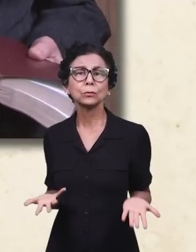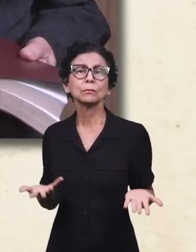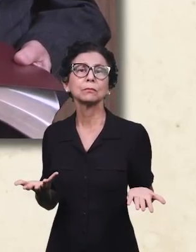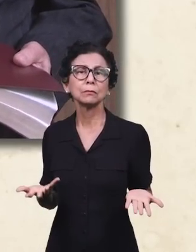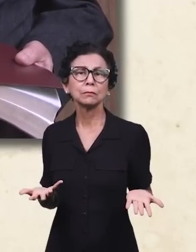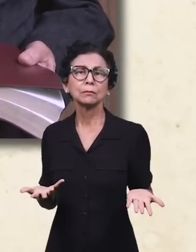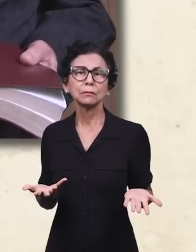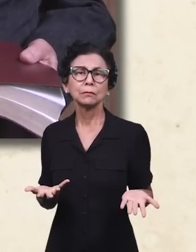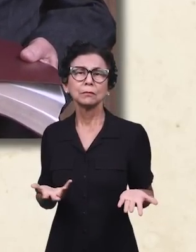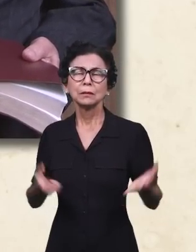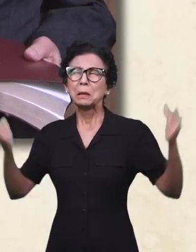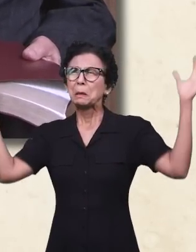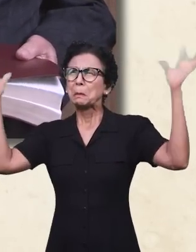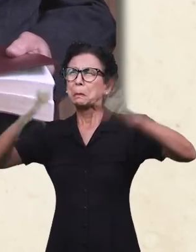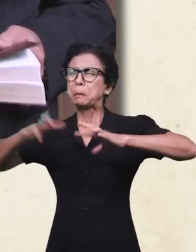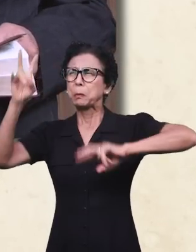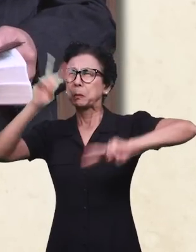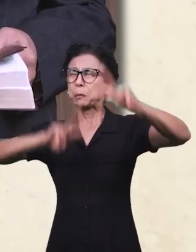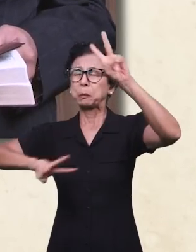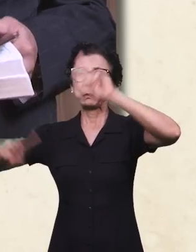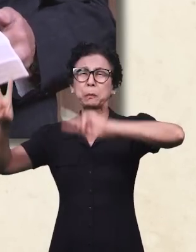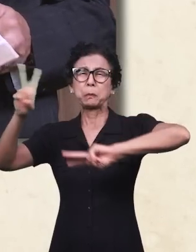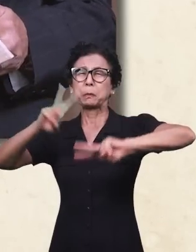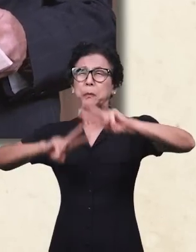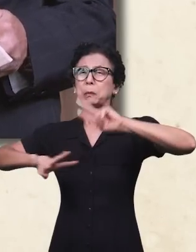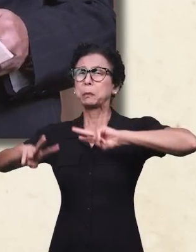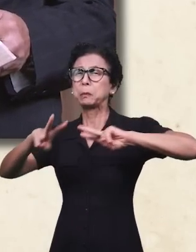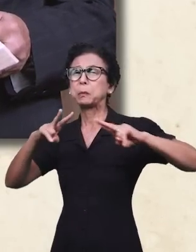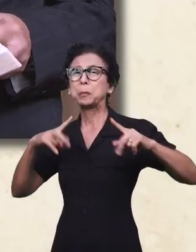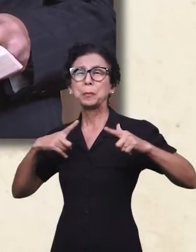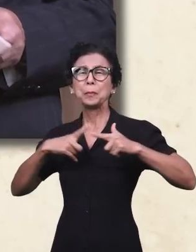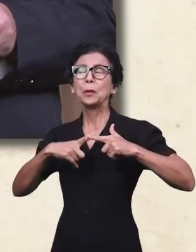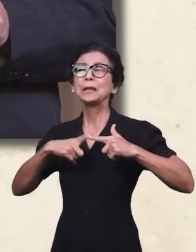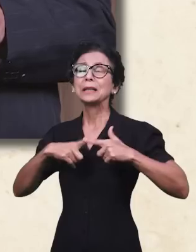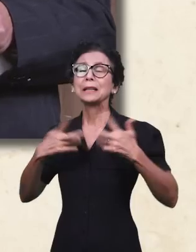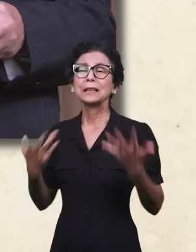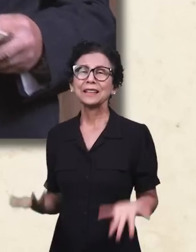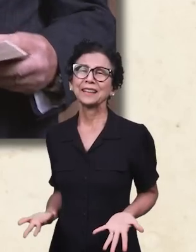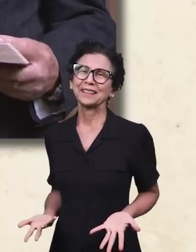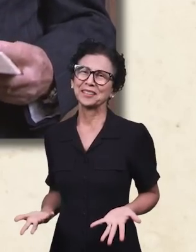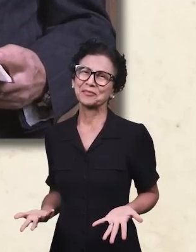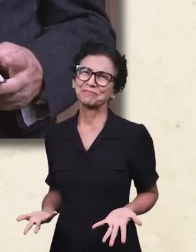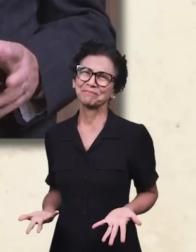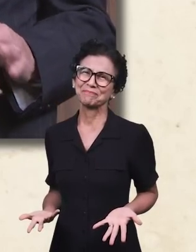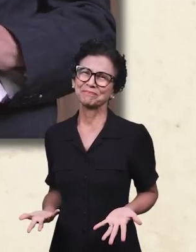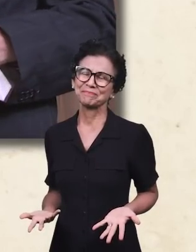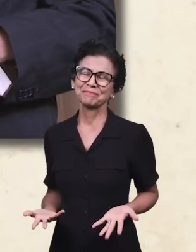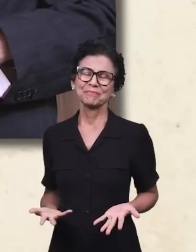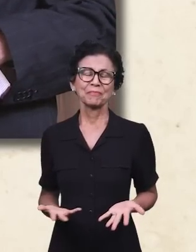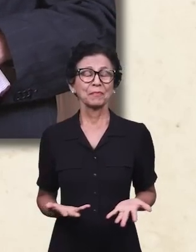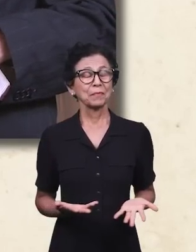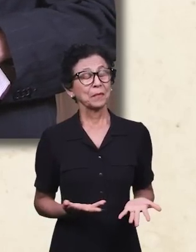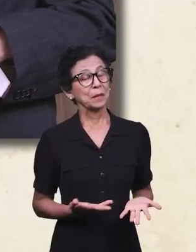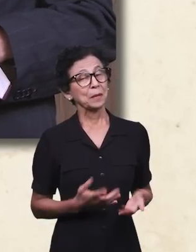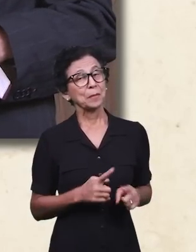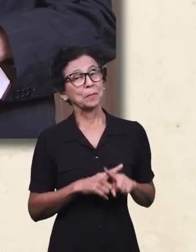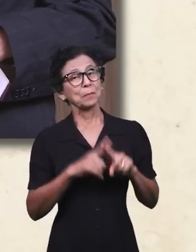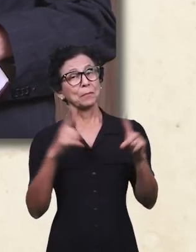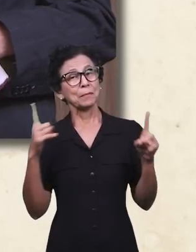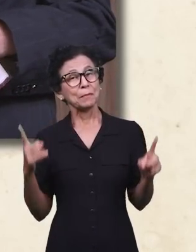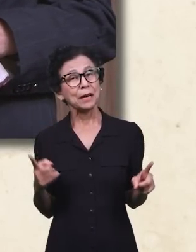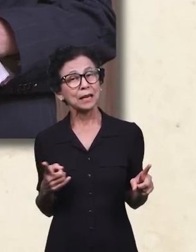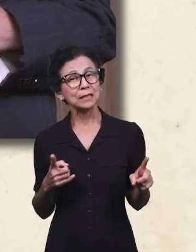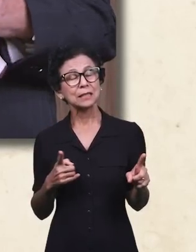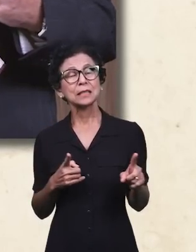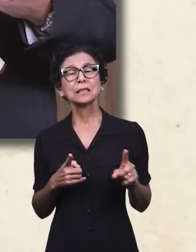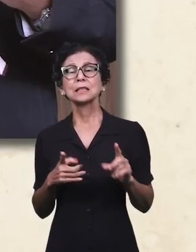nos acontecendo? Mas uma coisa eles não deixaram de ter como certeza, é que Jesus veio ao encontro